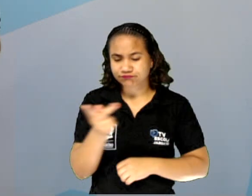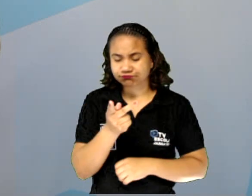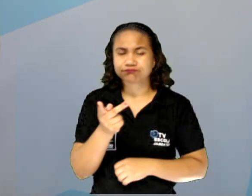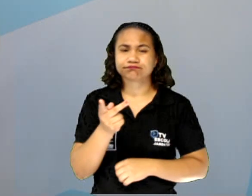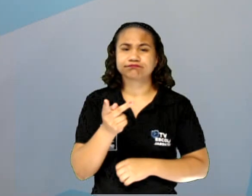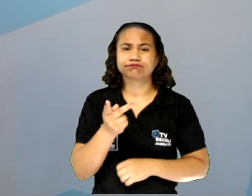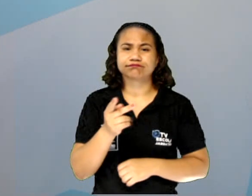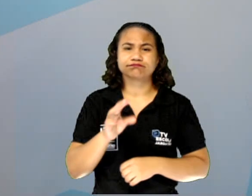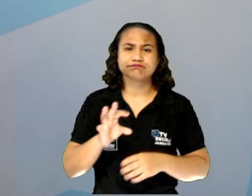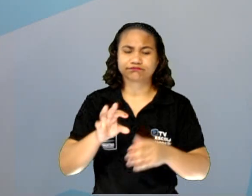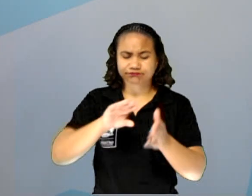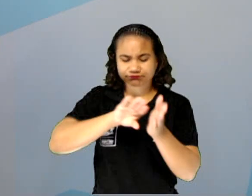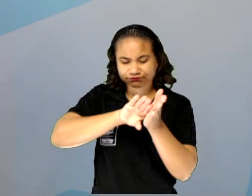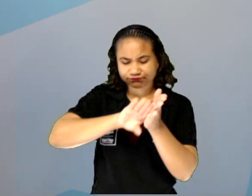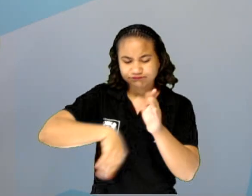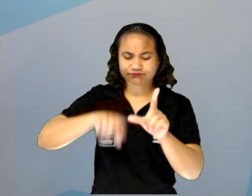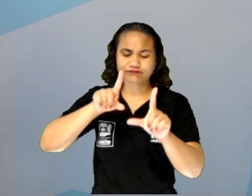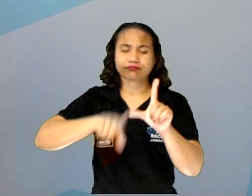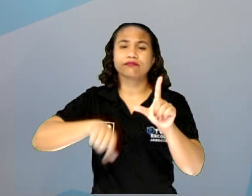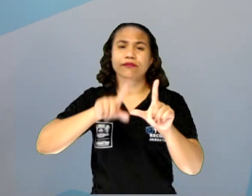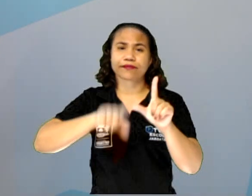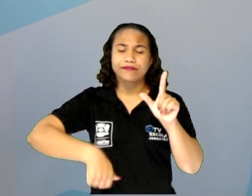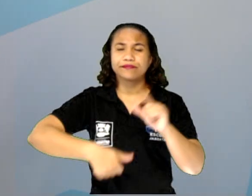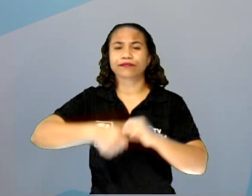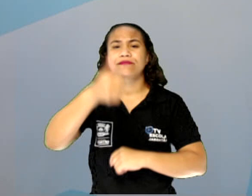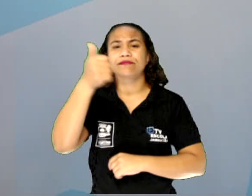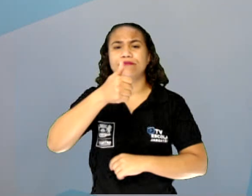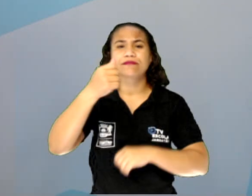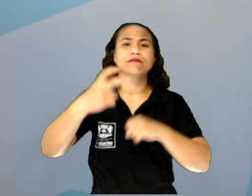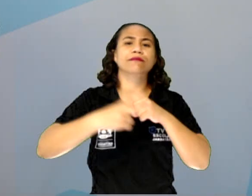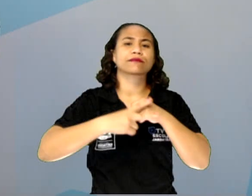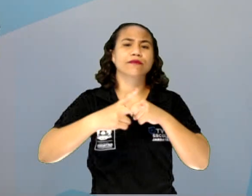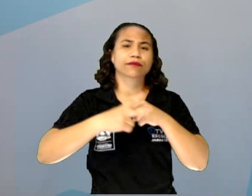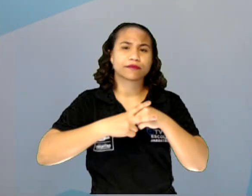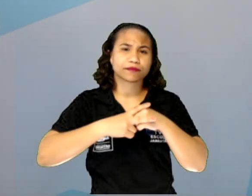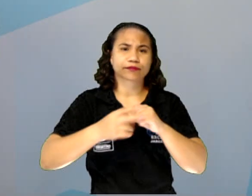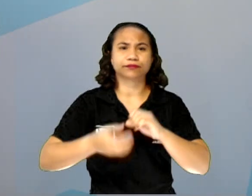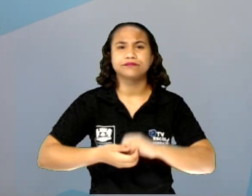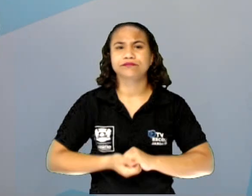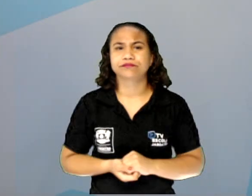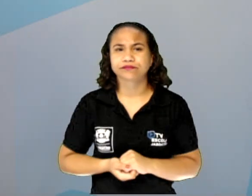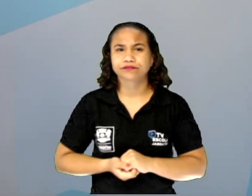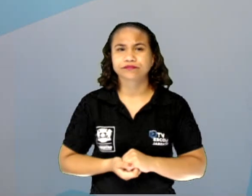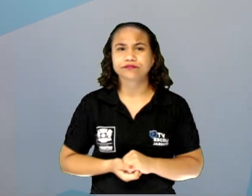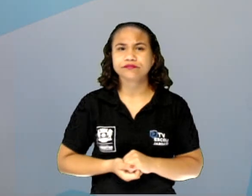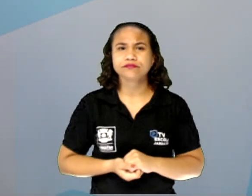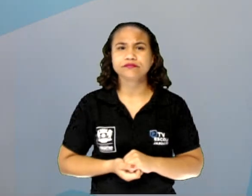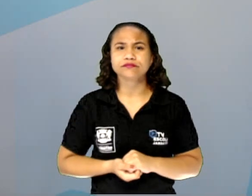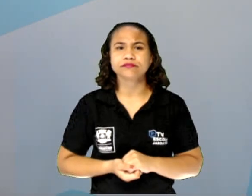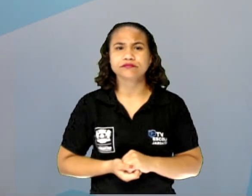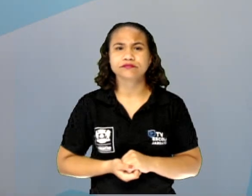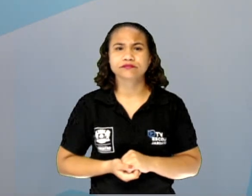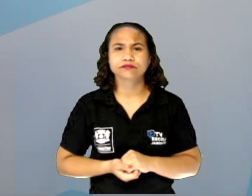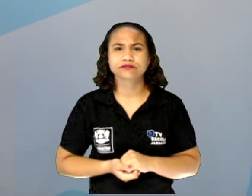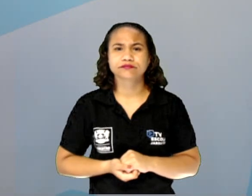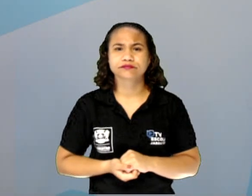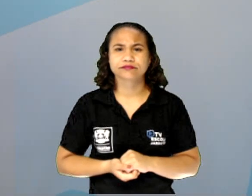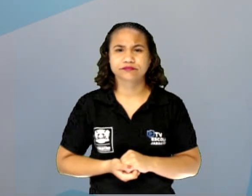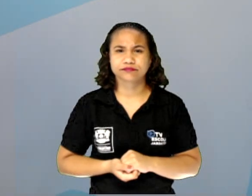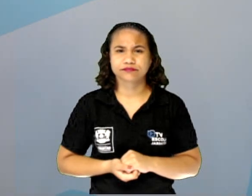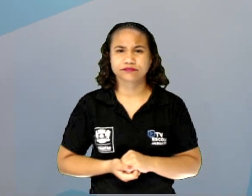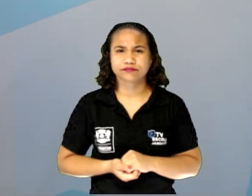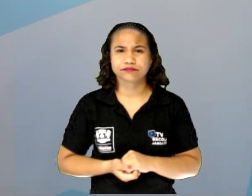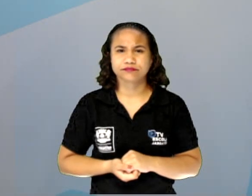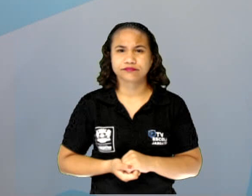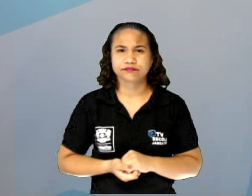gente vai tirar uma letra, que é a primeira do verbo. Então, I am, she is, she's,